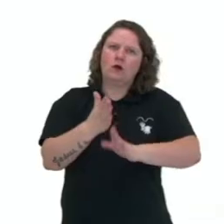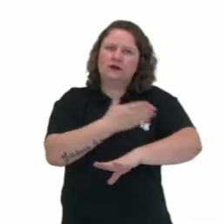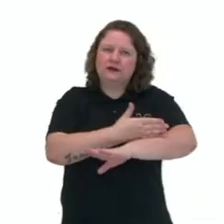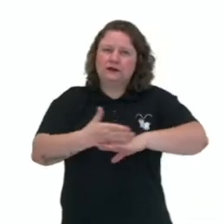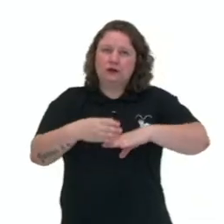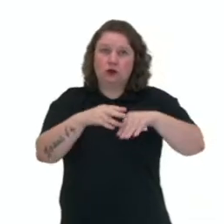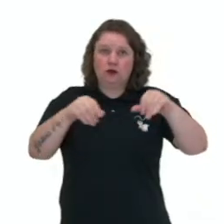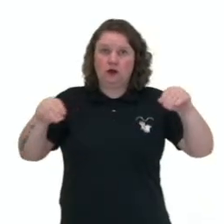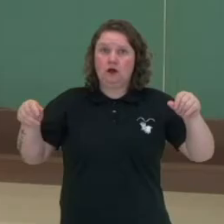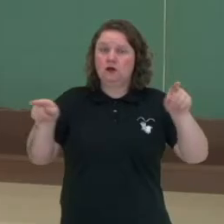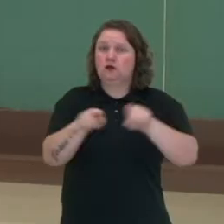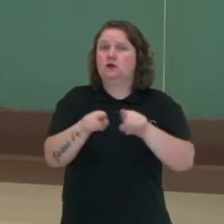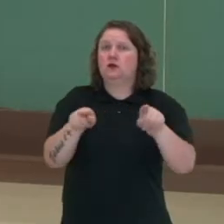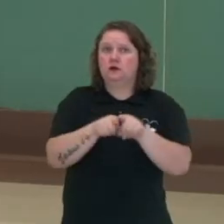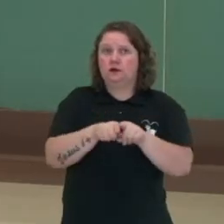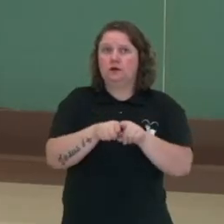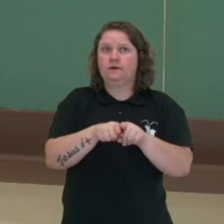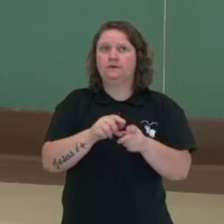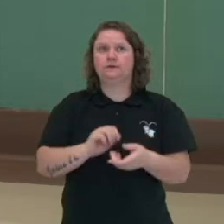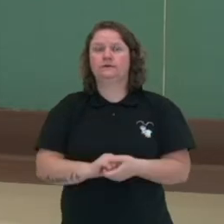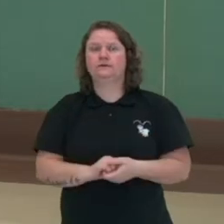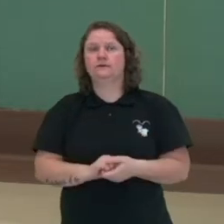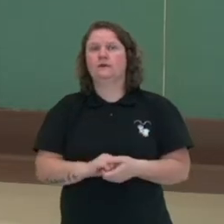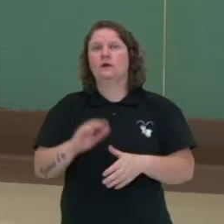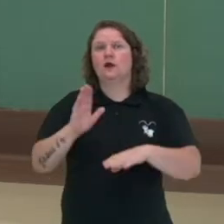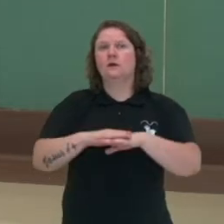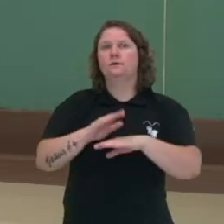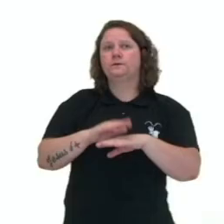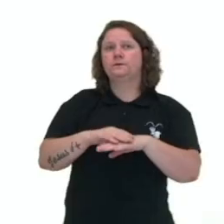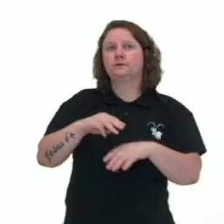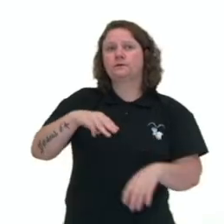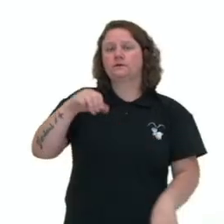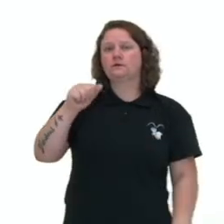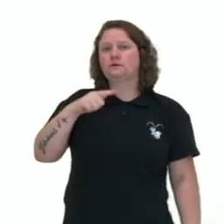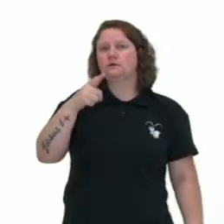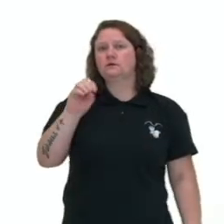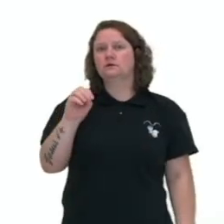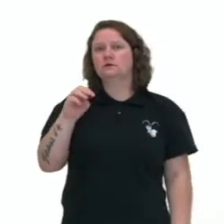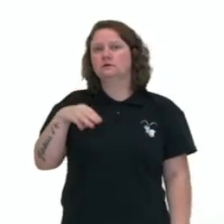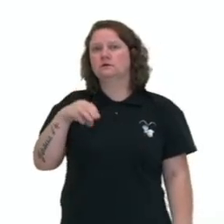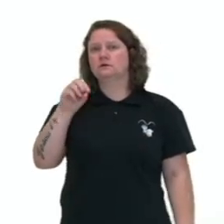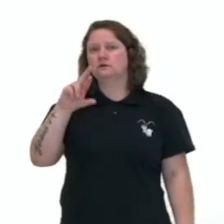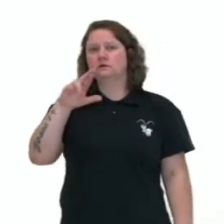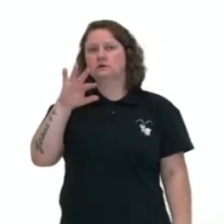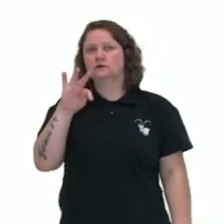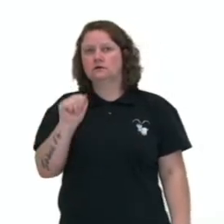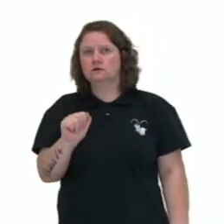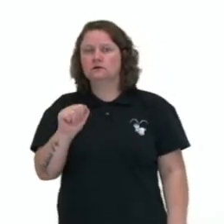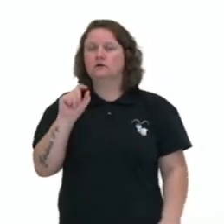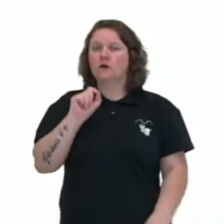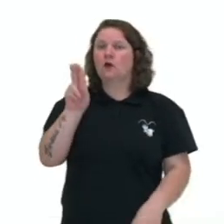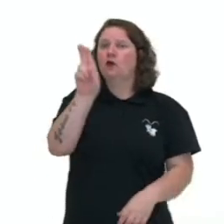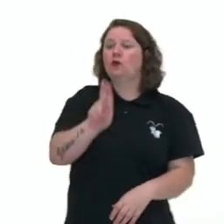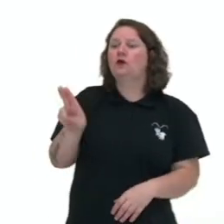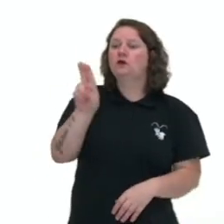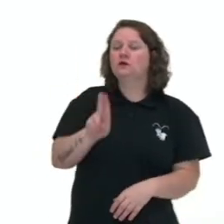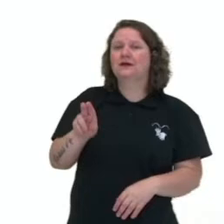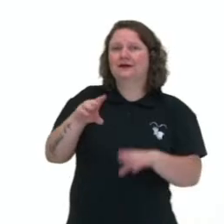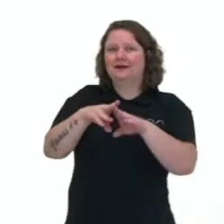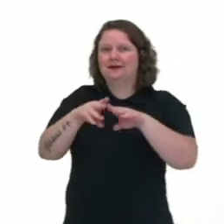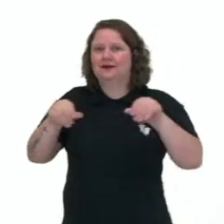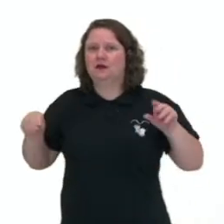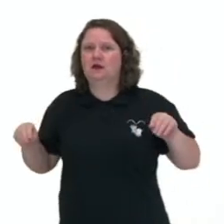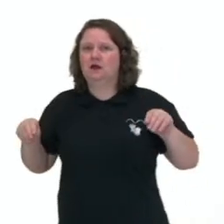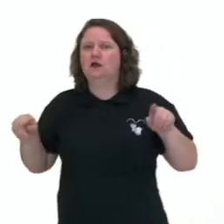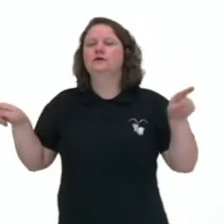prensas. Mão morta, pagamento feito pelo servo quando seu pai morria, para se manter o direito de utilizar a terra. Também tinha